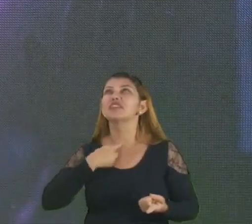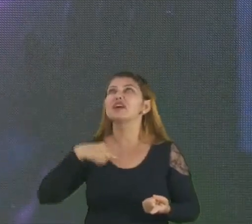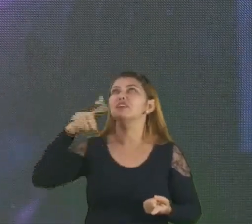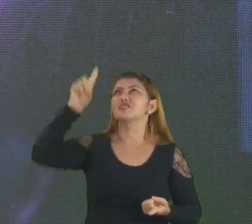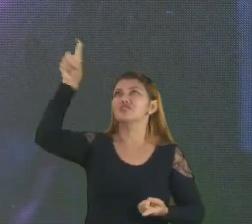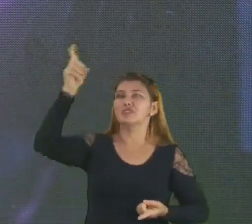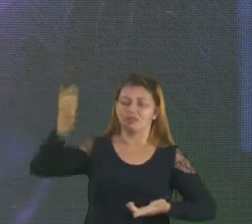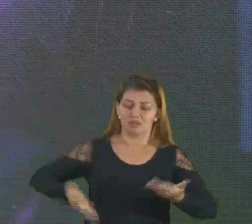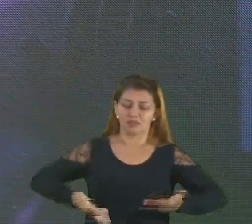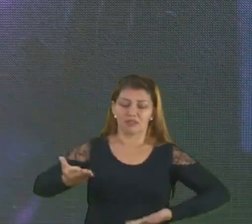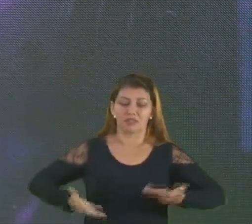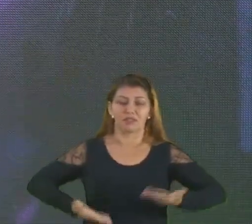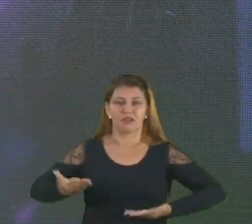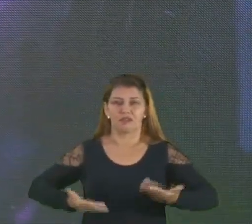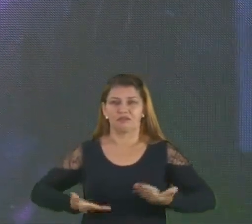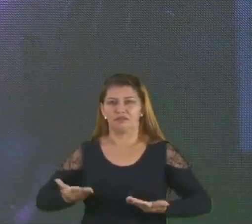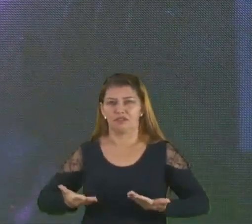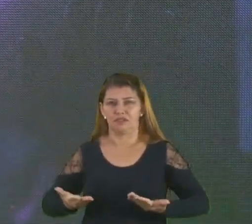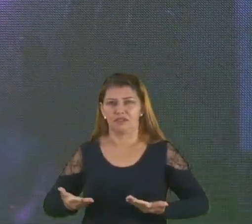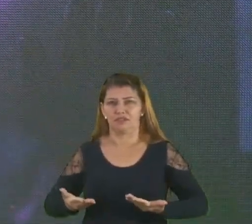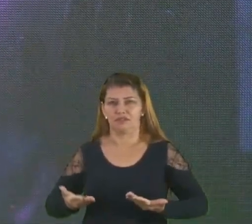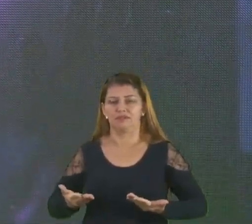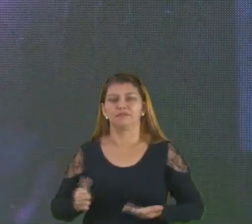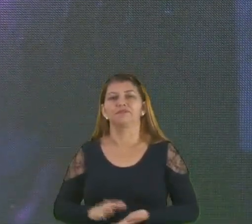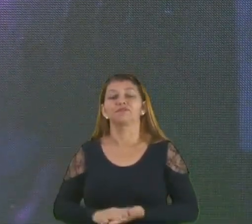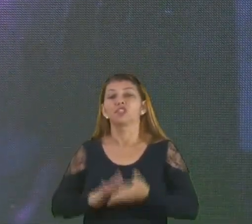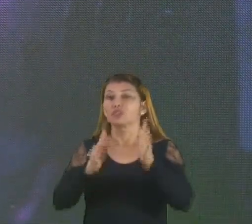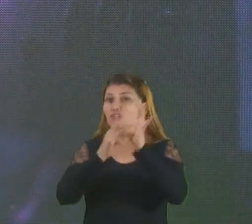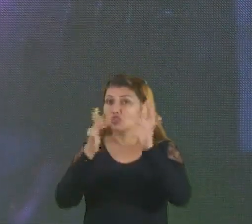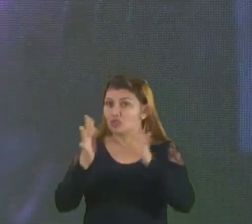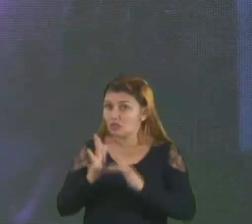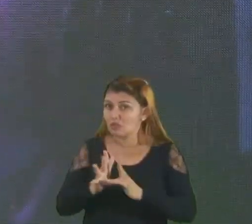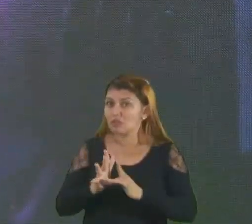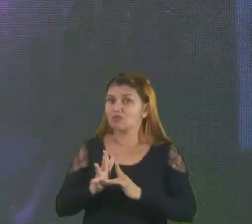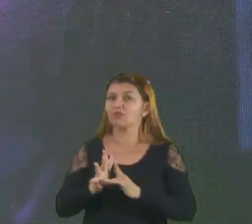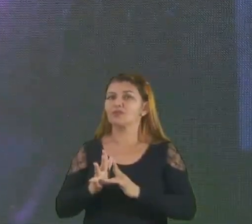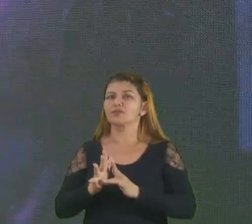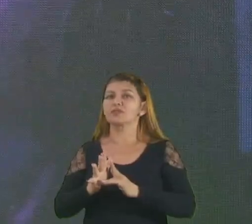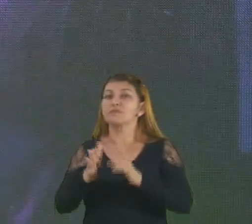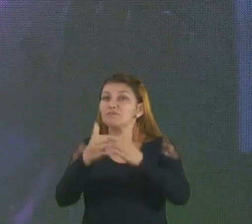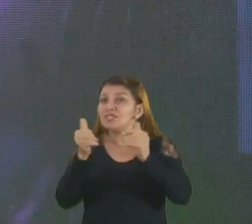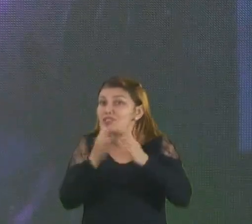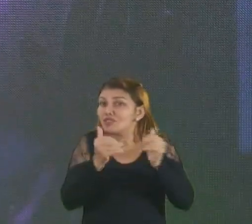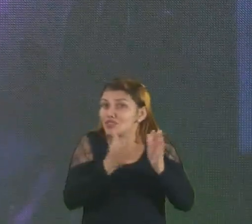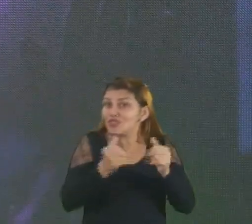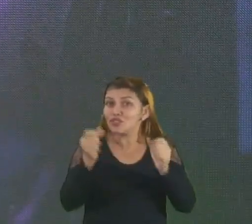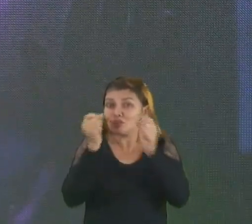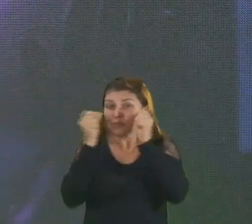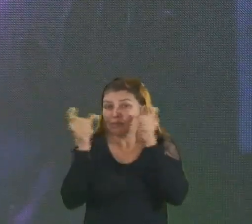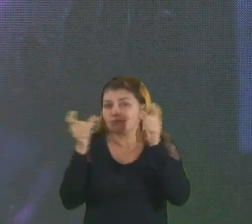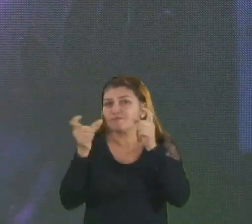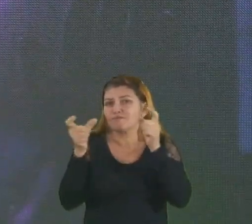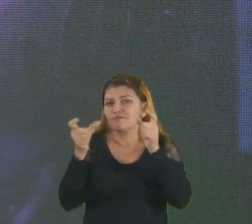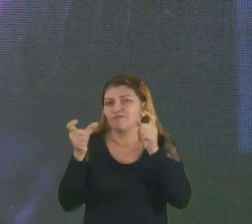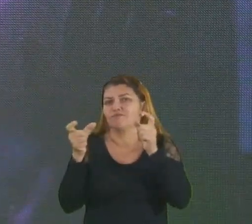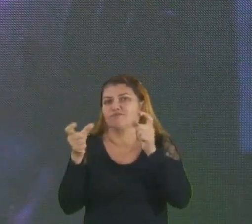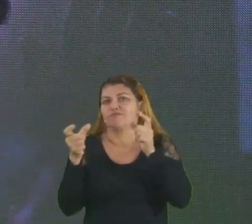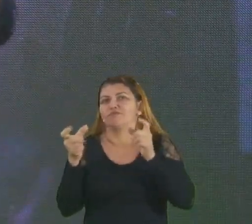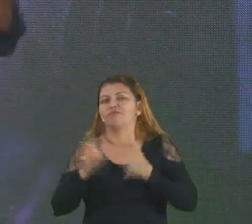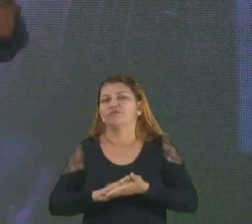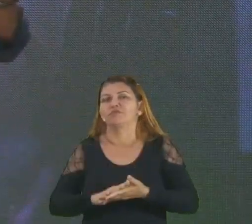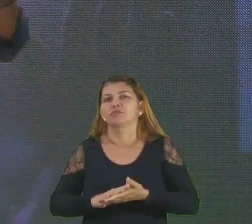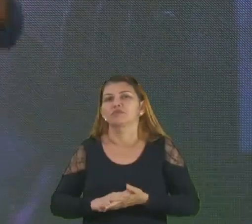que estás nos céus. Jesus disse, preste atenção, muitos me dirão naquele